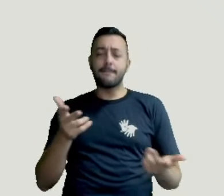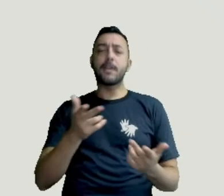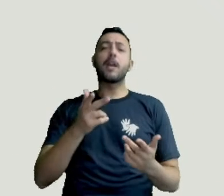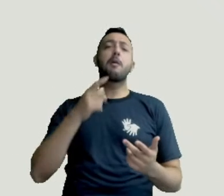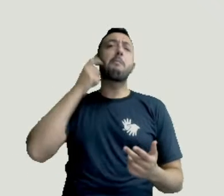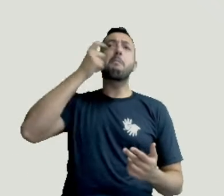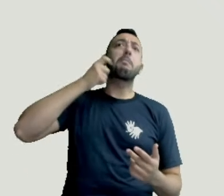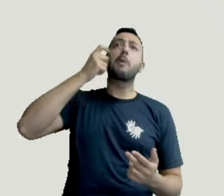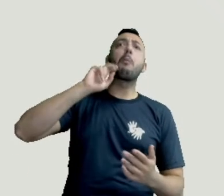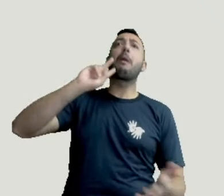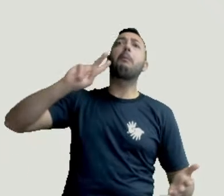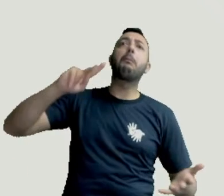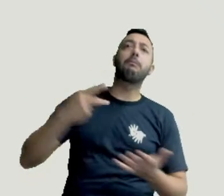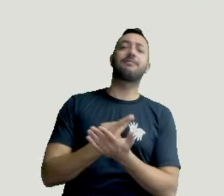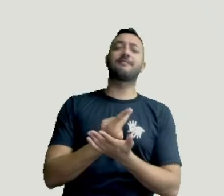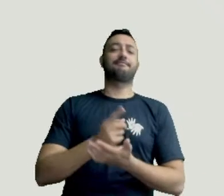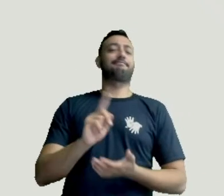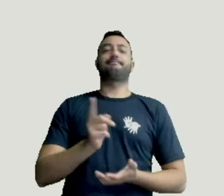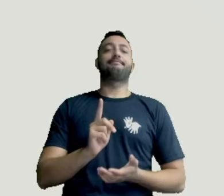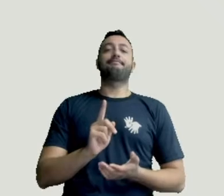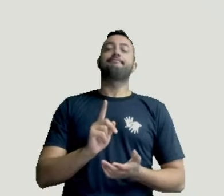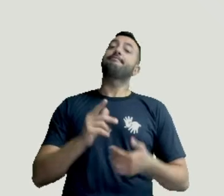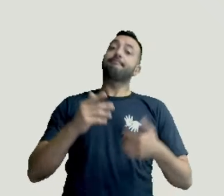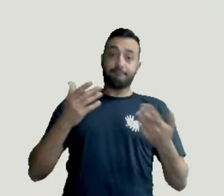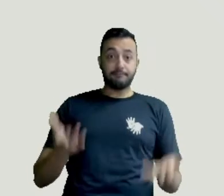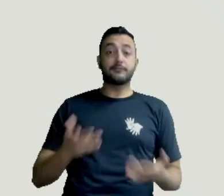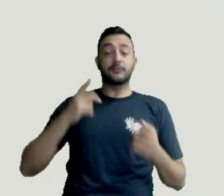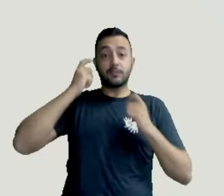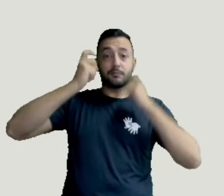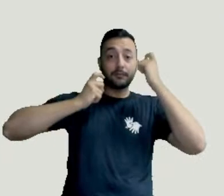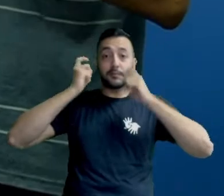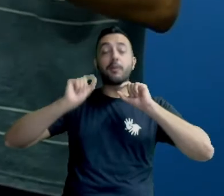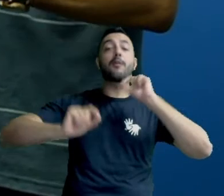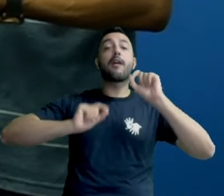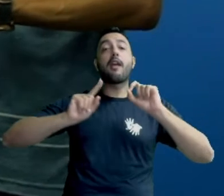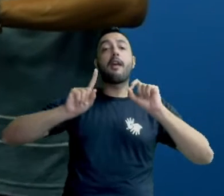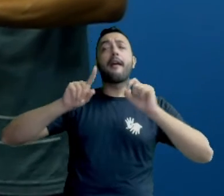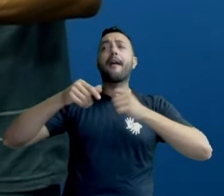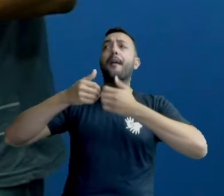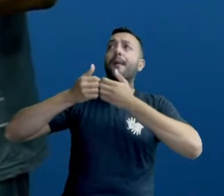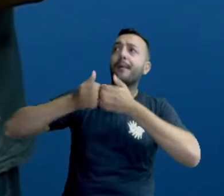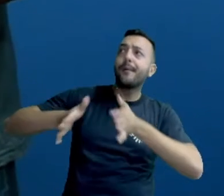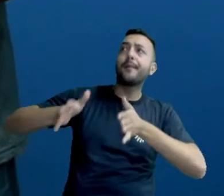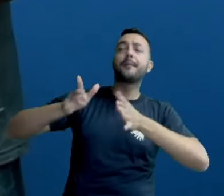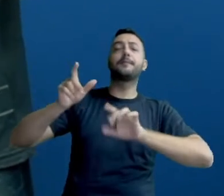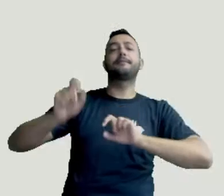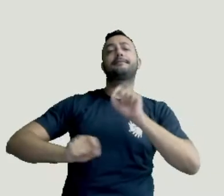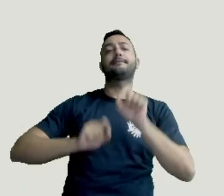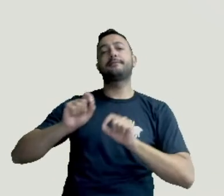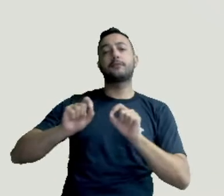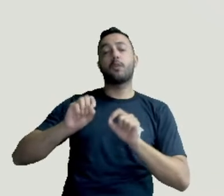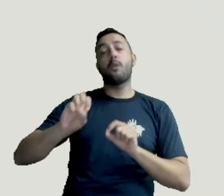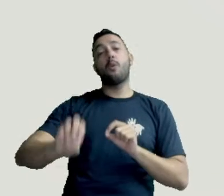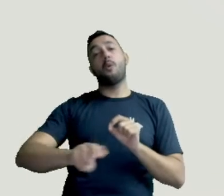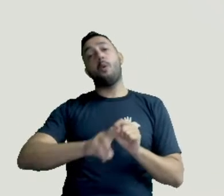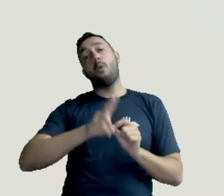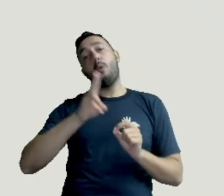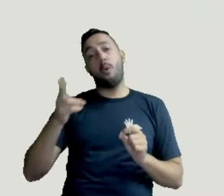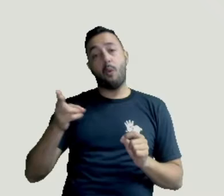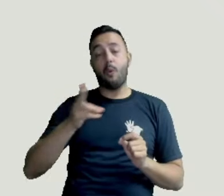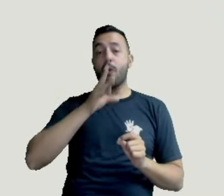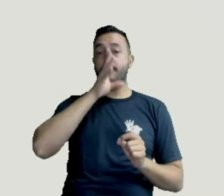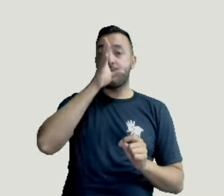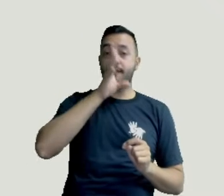causas, tá? Nesse caso, não vai se preocupar de quê? Da origem ou da